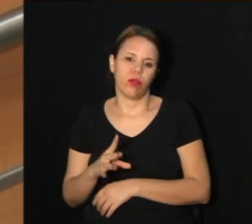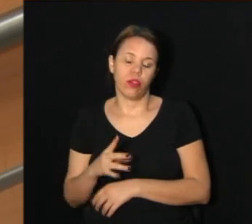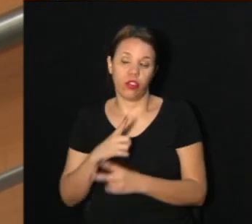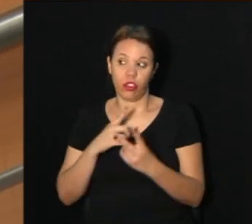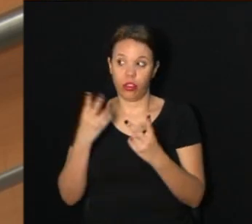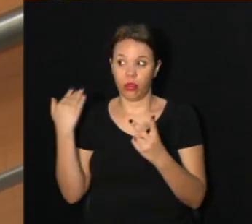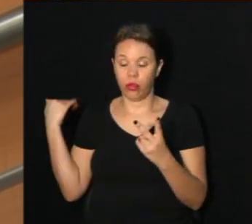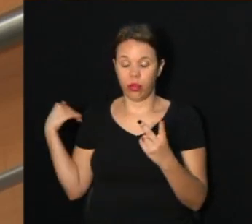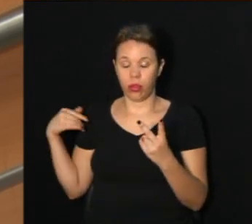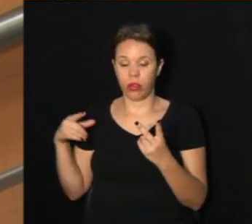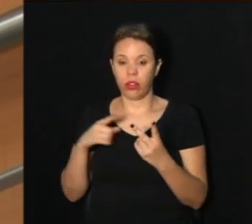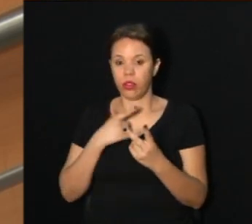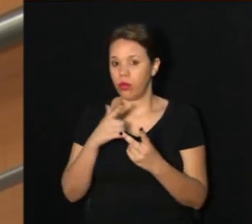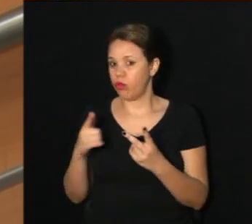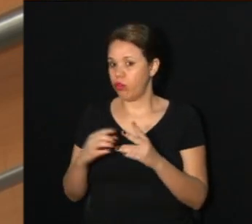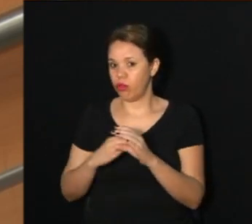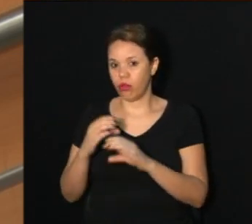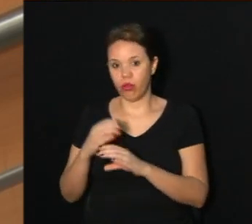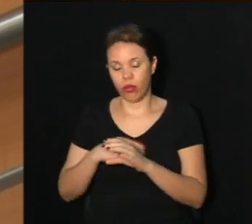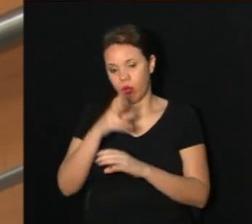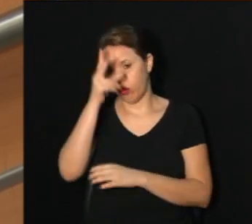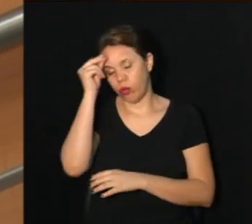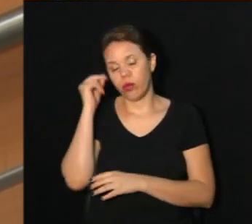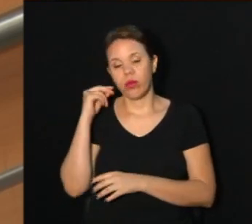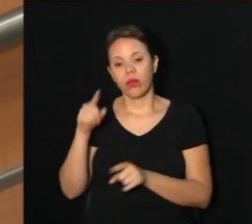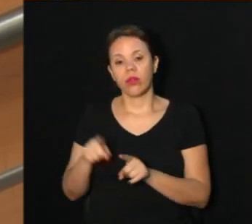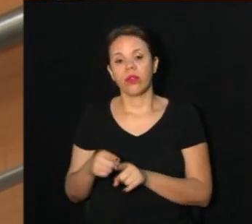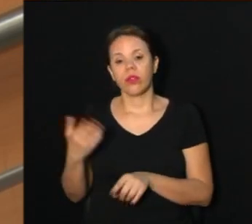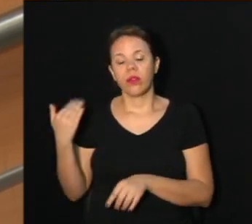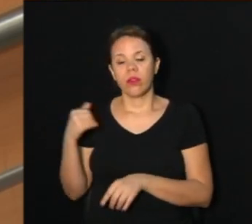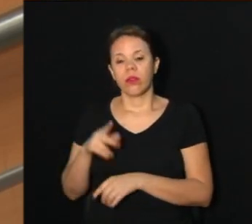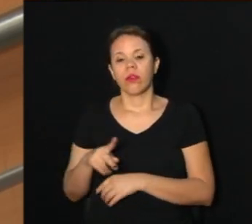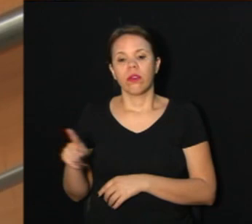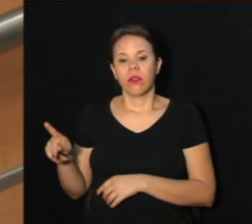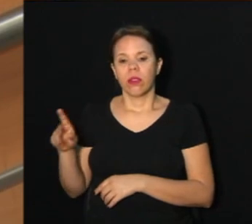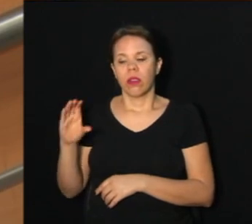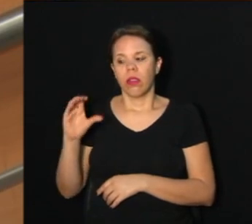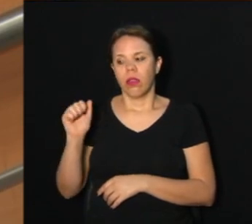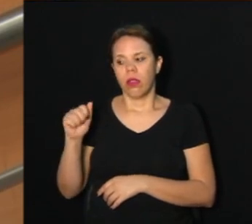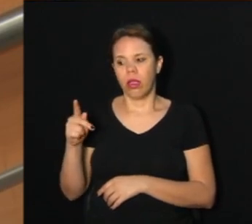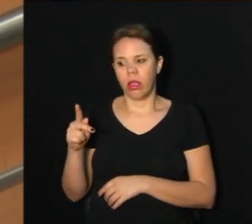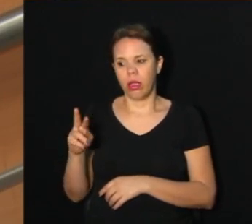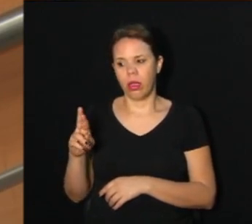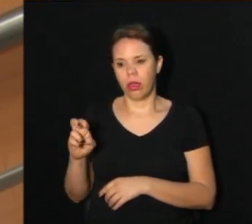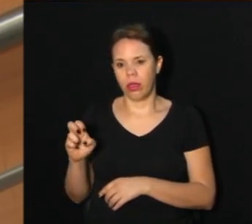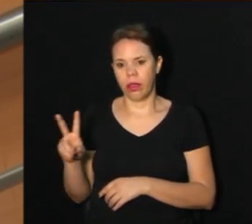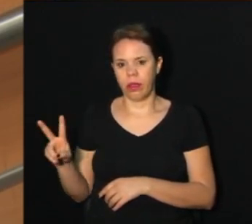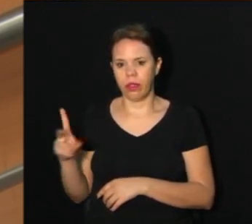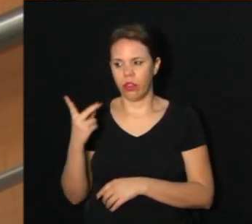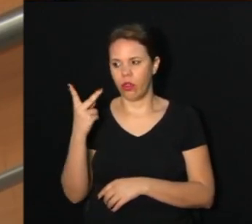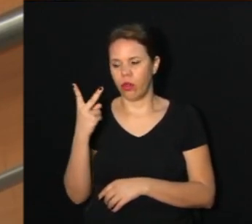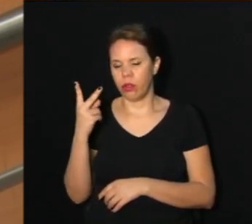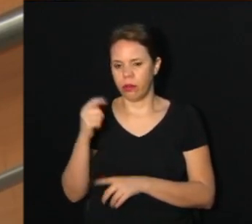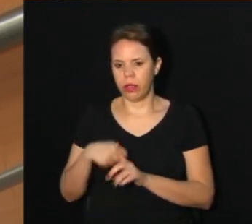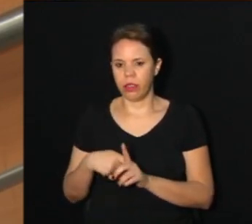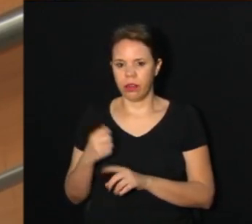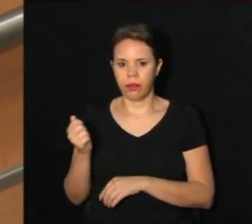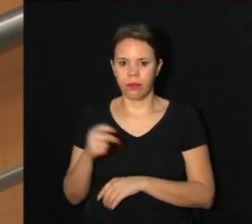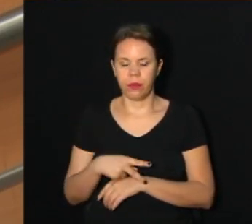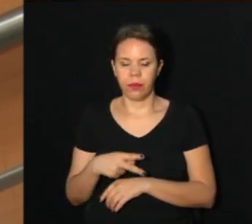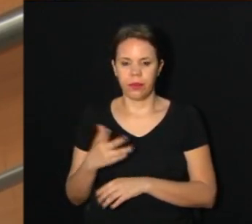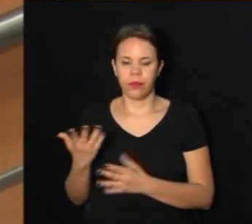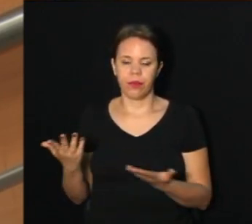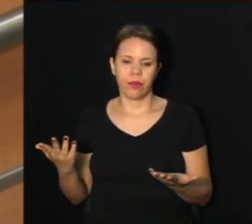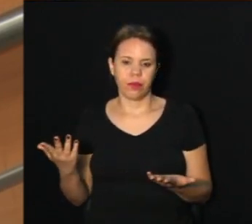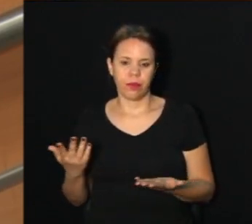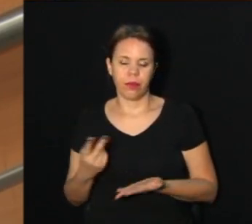dois. O antigo presidente do Camprev, que há cerca de um mês ou dois, se aposentou.